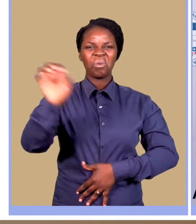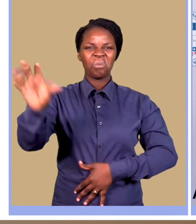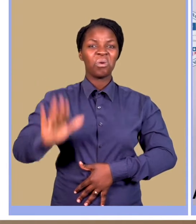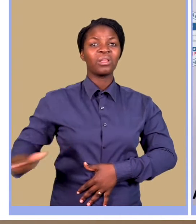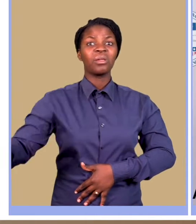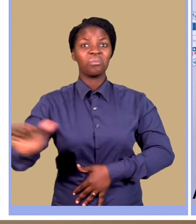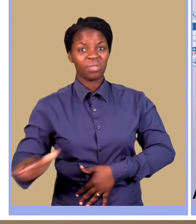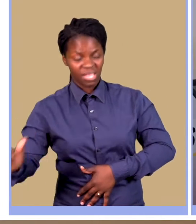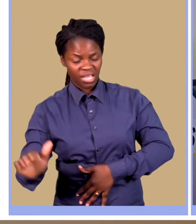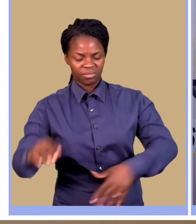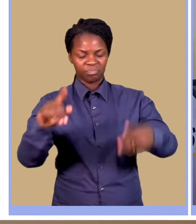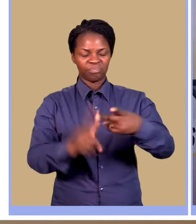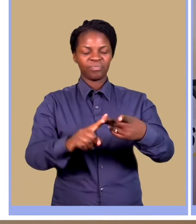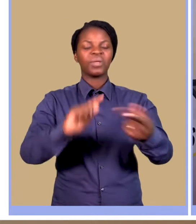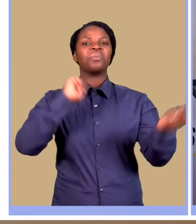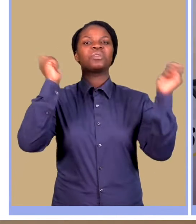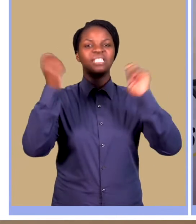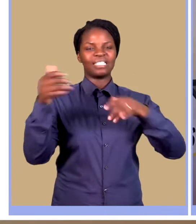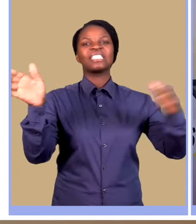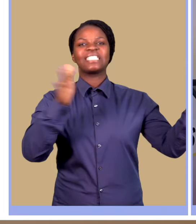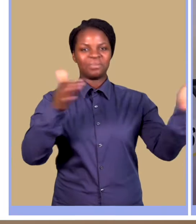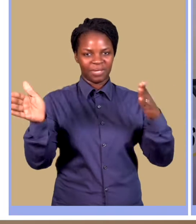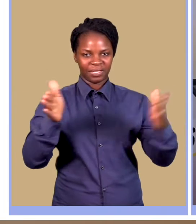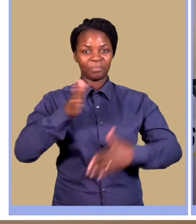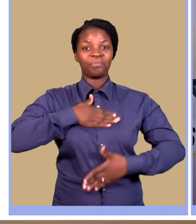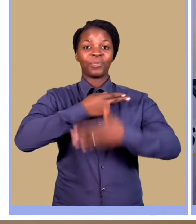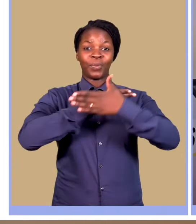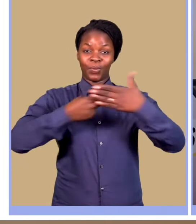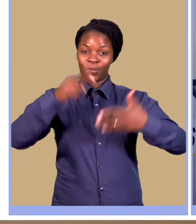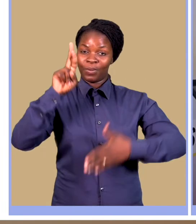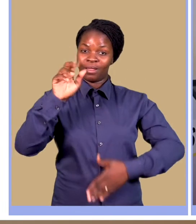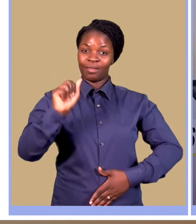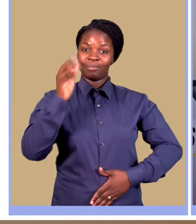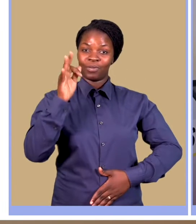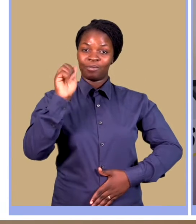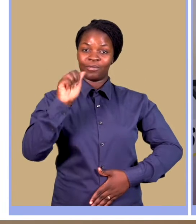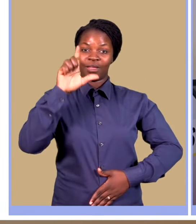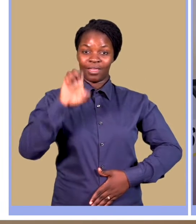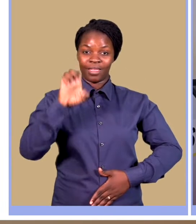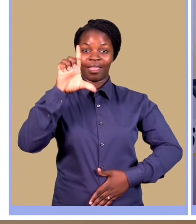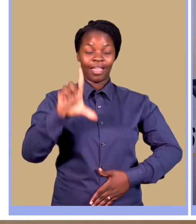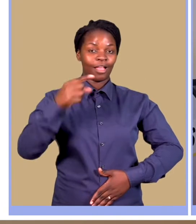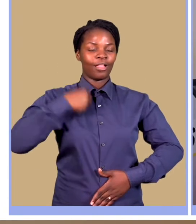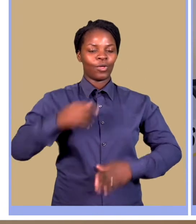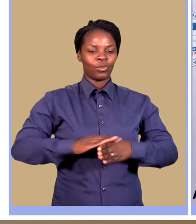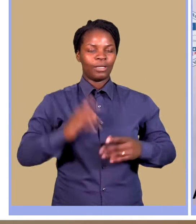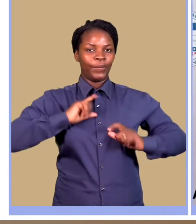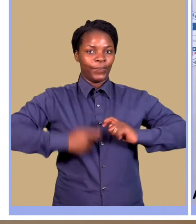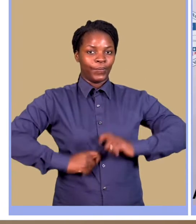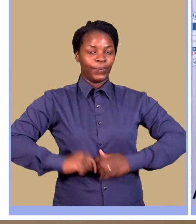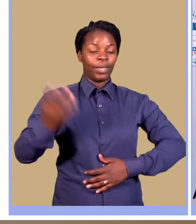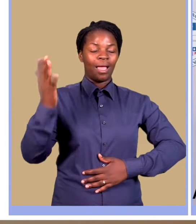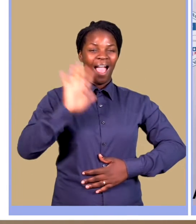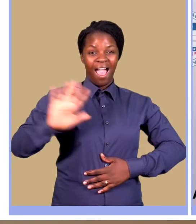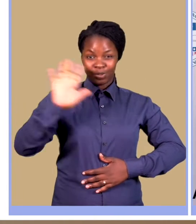tenho uma camisa azul com pintinhas brancas, calça preta, sapatos pretos,